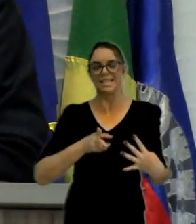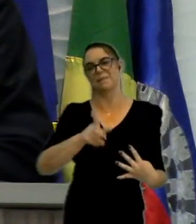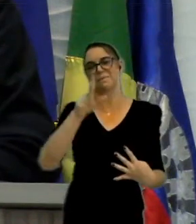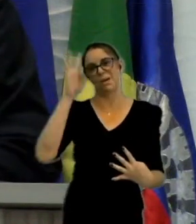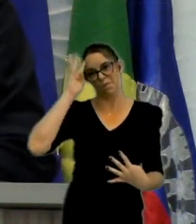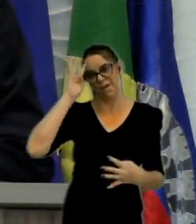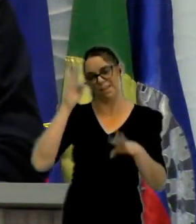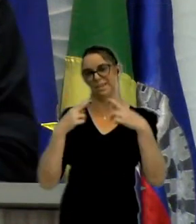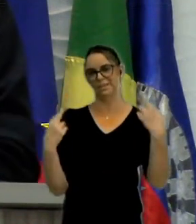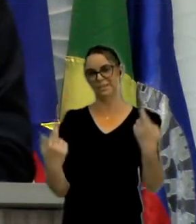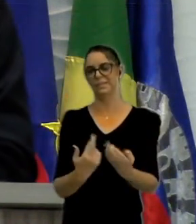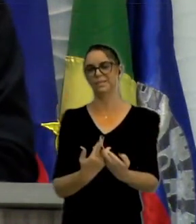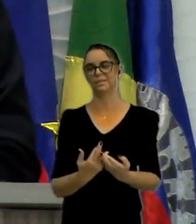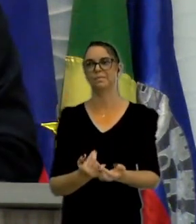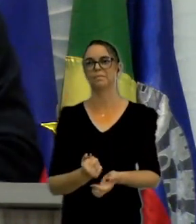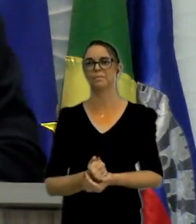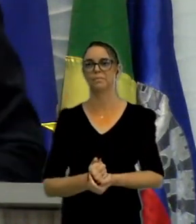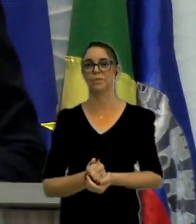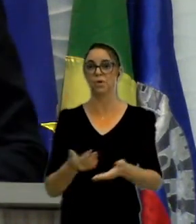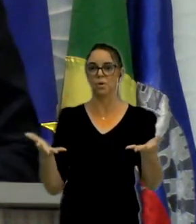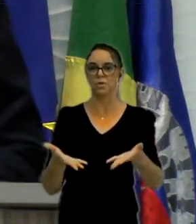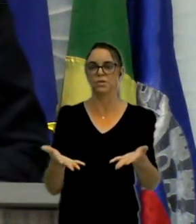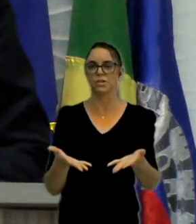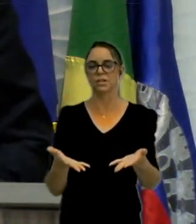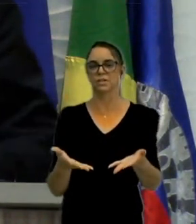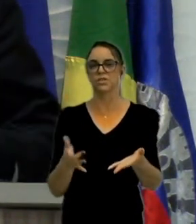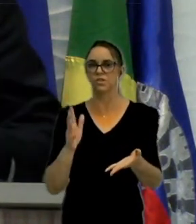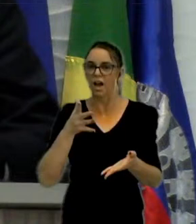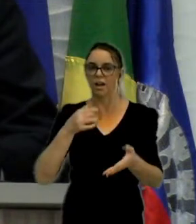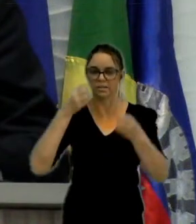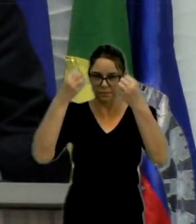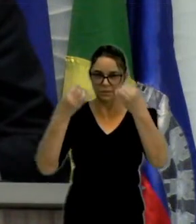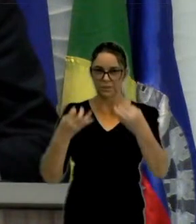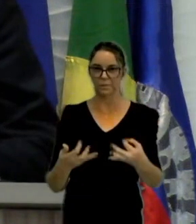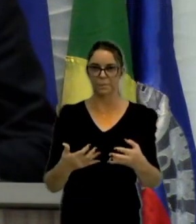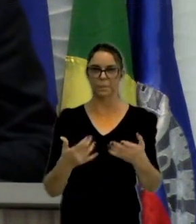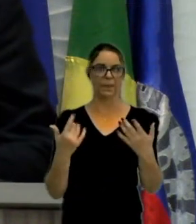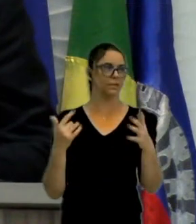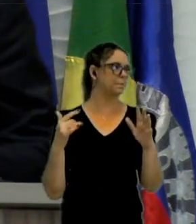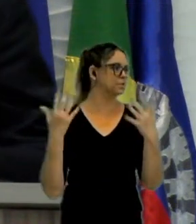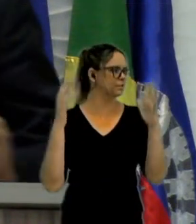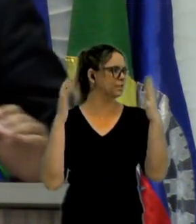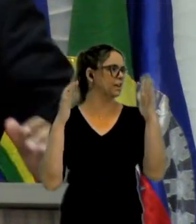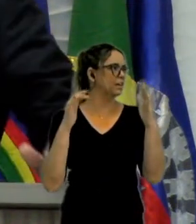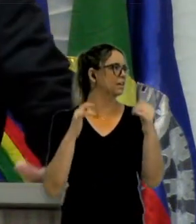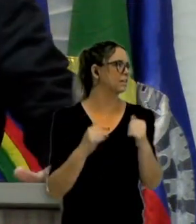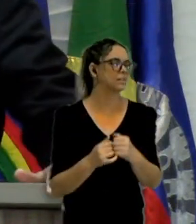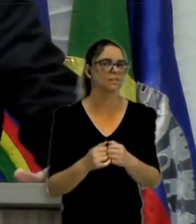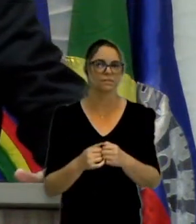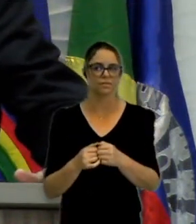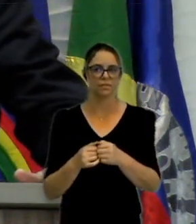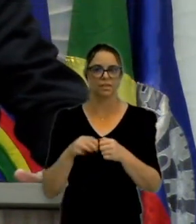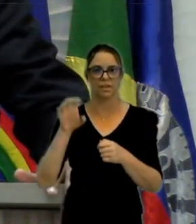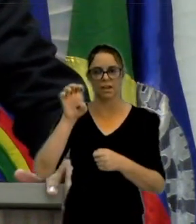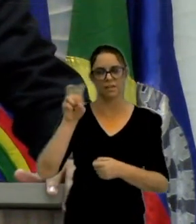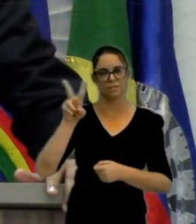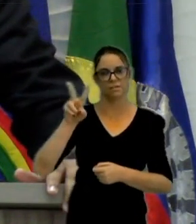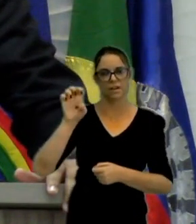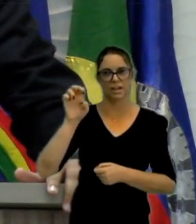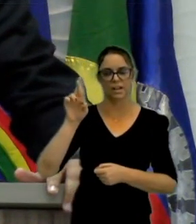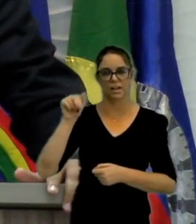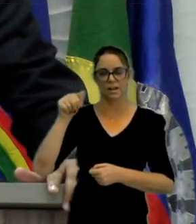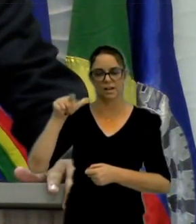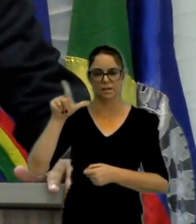Então, hoje, como eu já coloquei, parabenizar ao empresário Everaldo, do Mercado Ferreira,